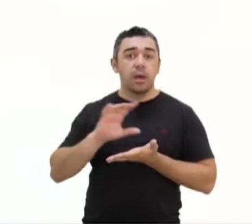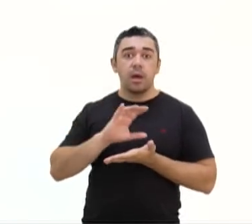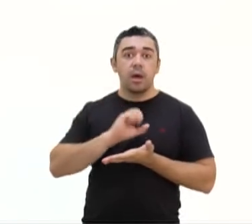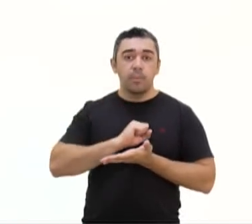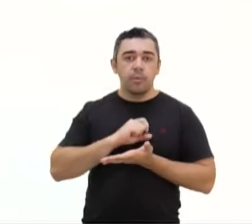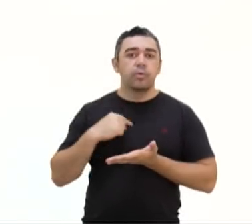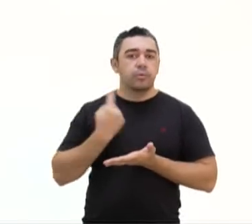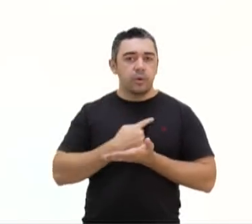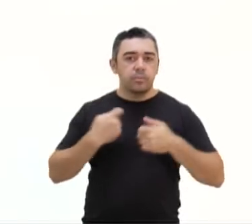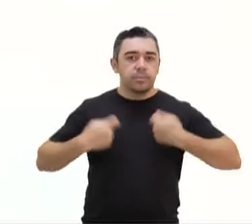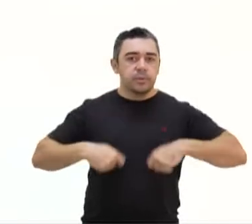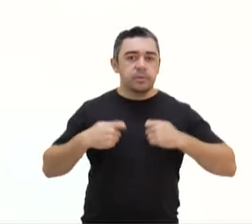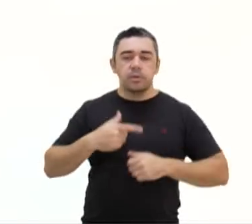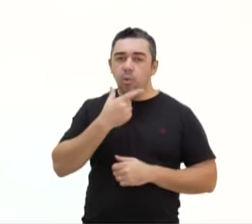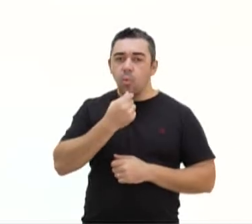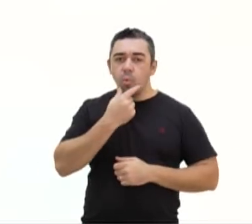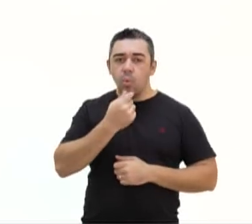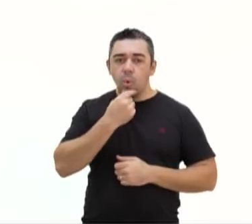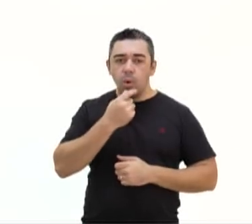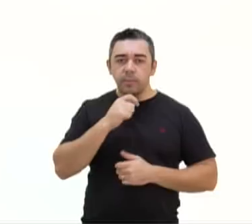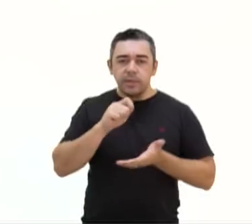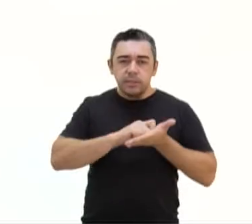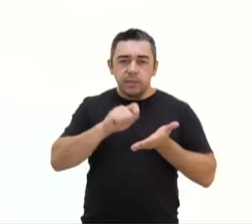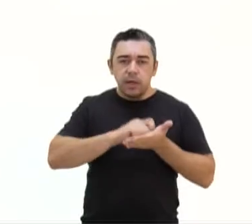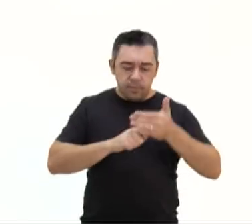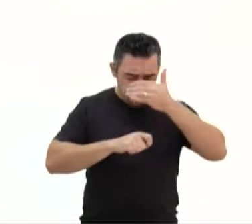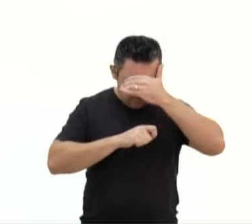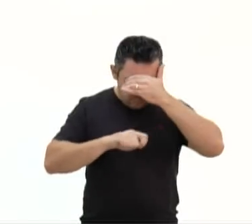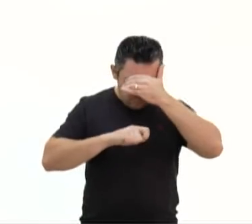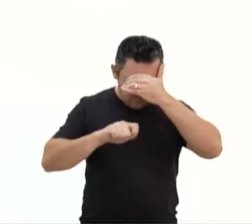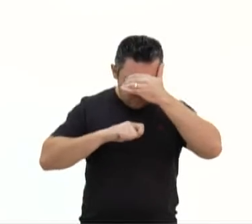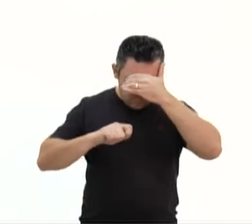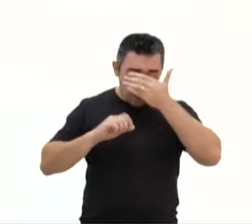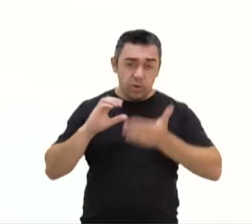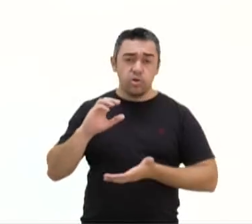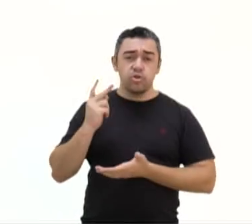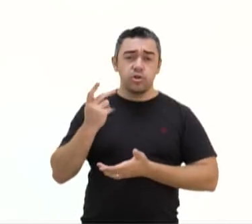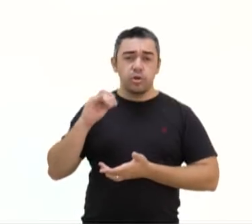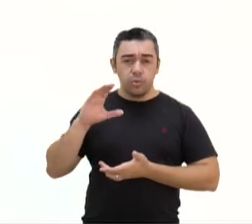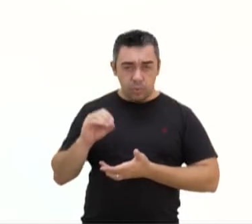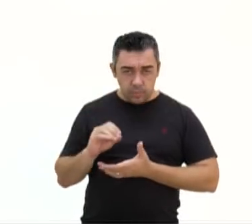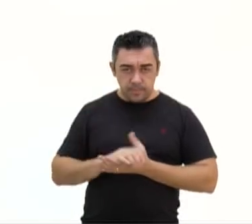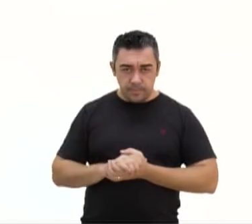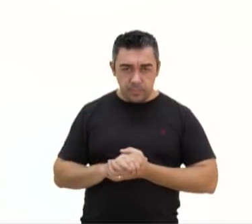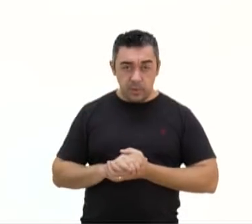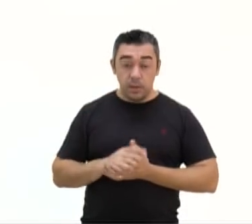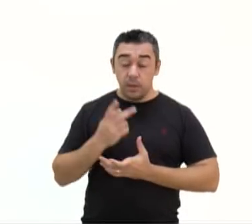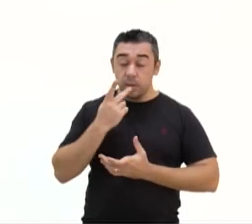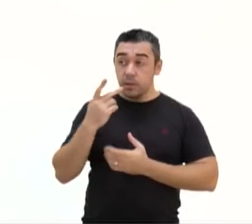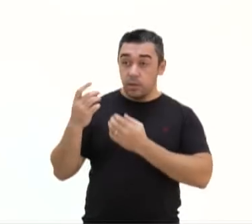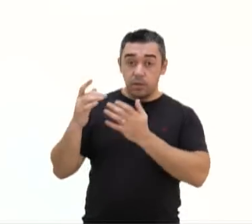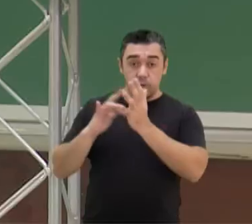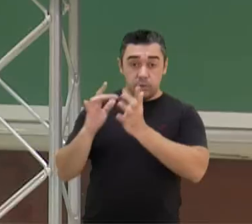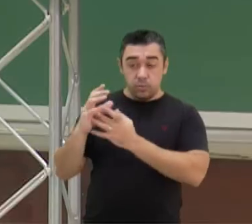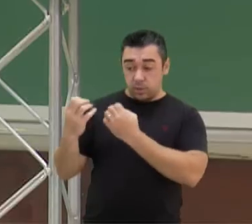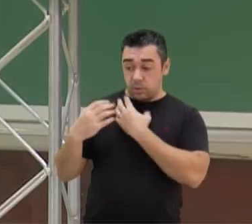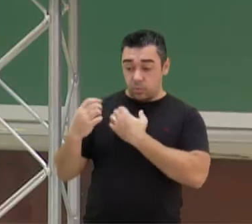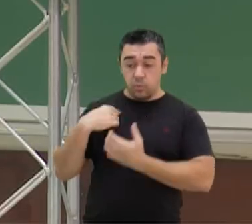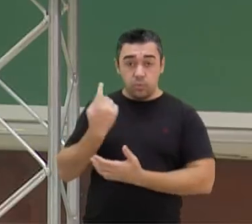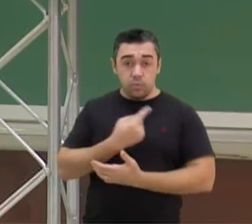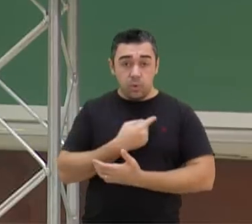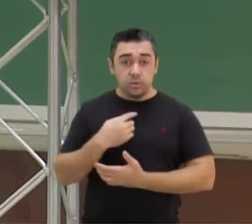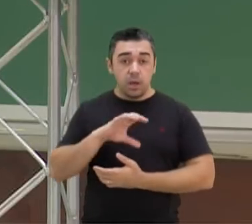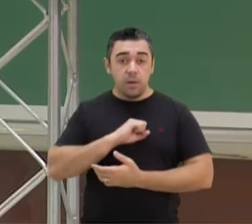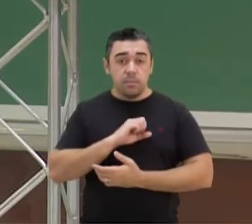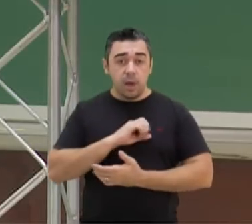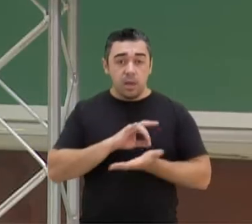amor nos compete. Chico Xavier. Na continuação, Chico fala o seguinte: se Jesus nos ensinou a amar os nossos inimigos, quem